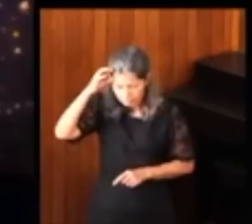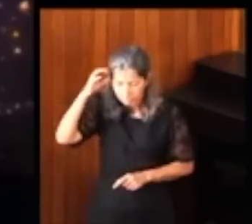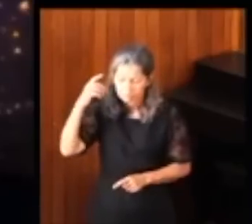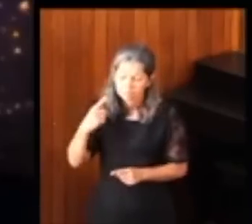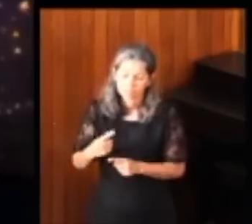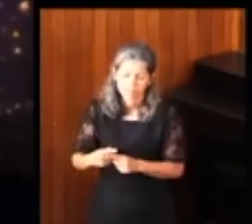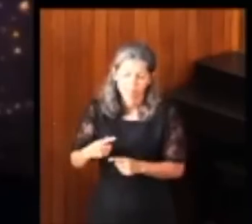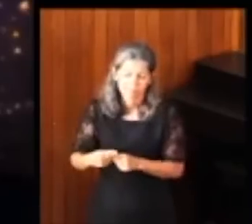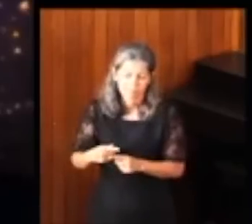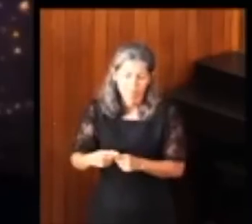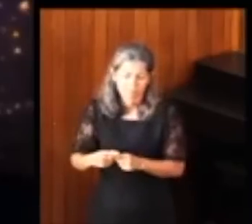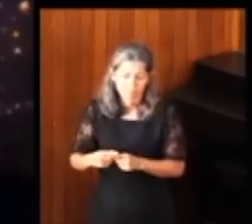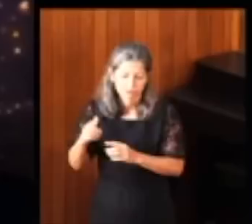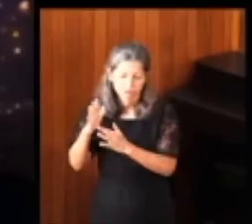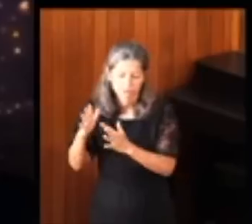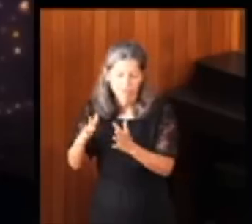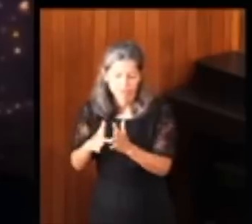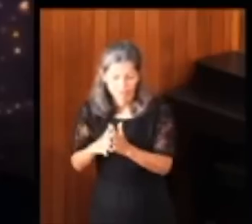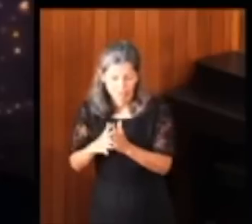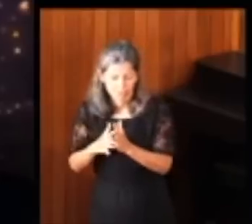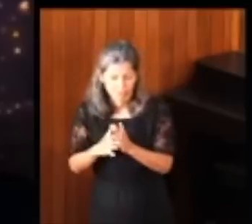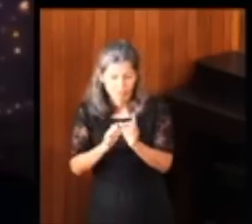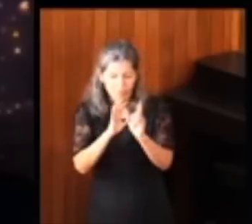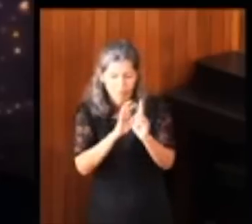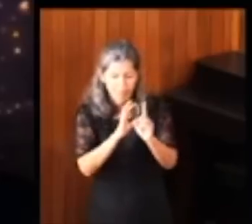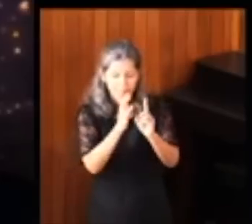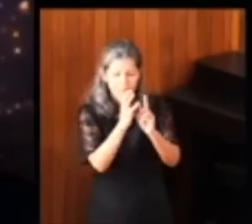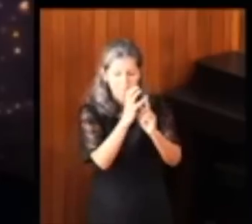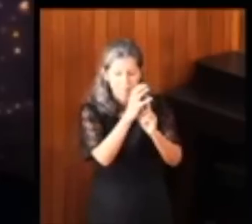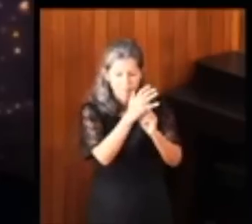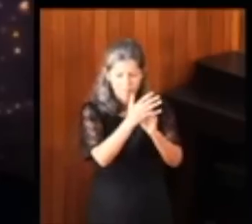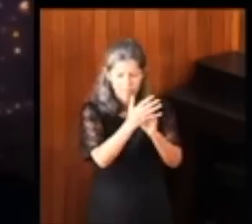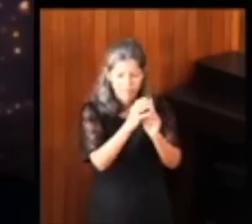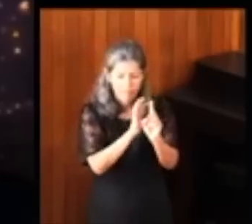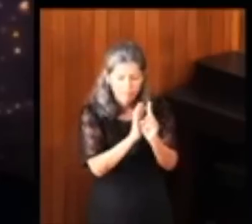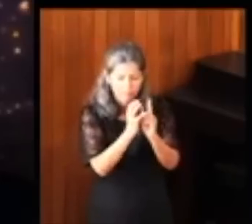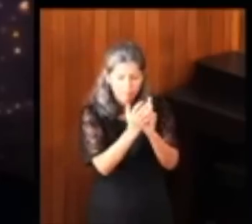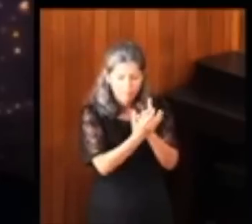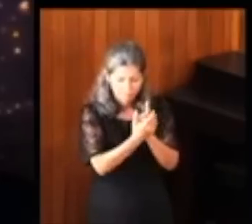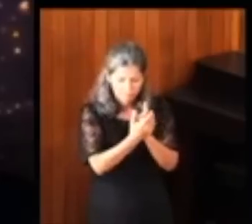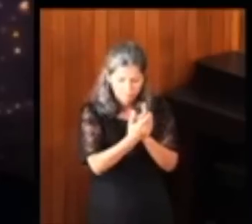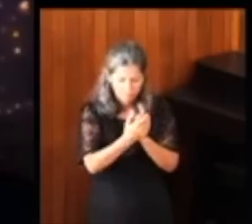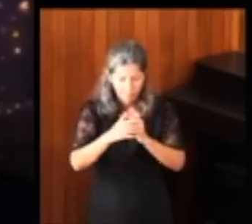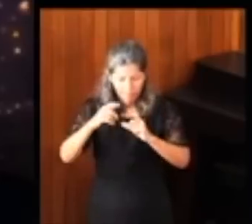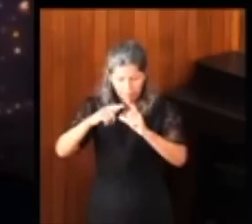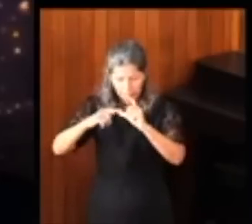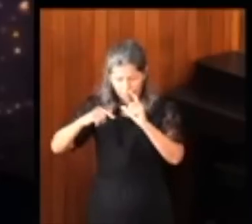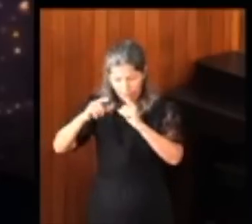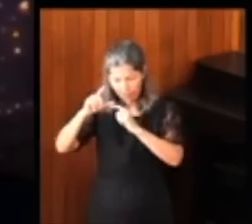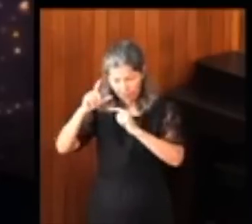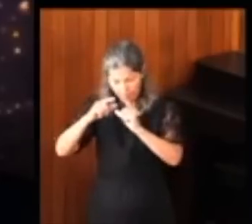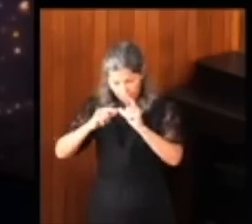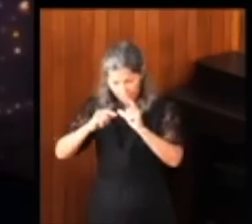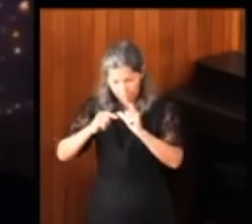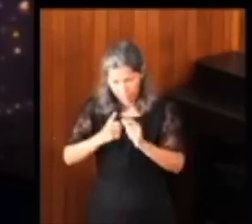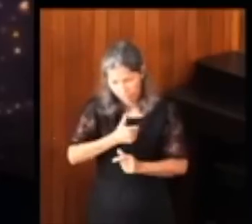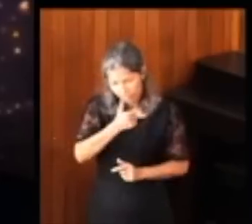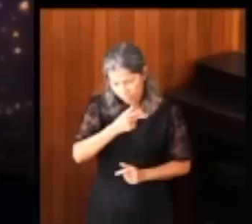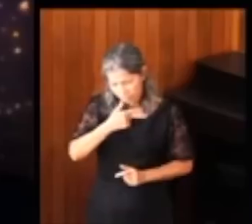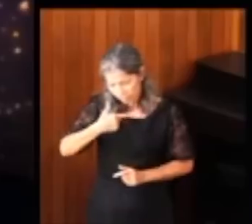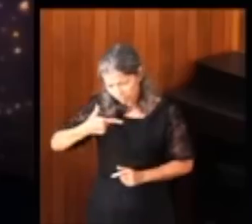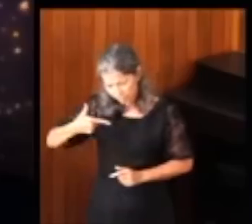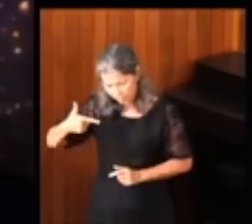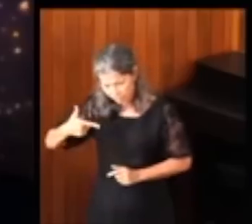méritos? Jesus. Ela está coberta pela justiça de Cristo. 12 estrelas, alguns associam com as 12 tribos, outros com os